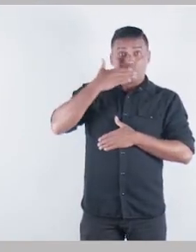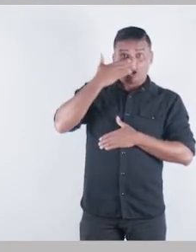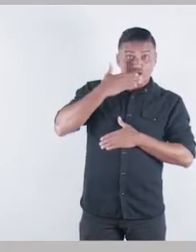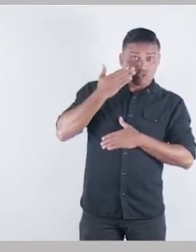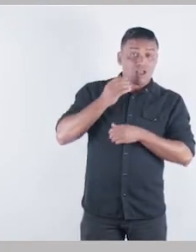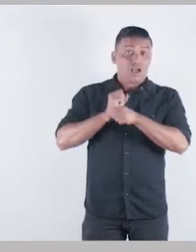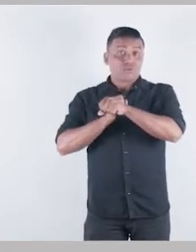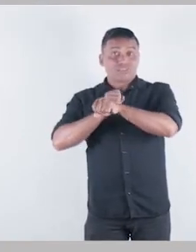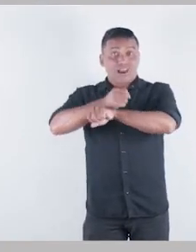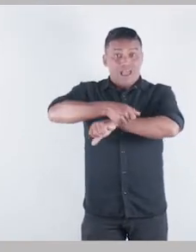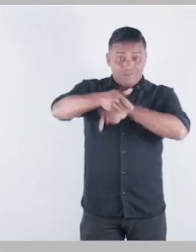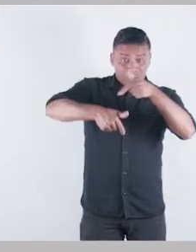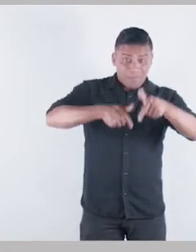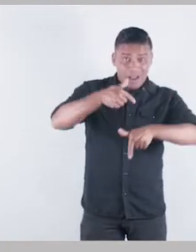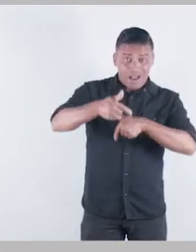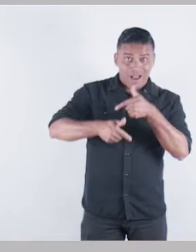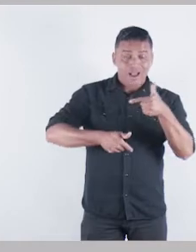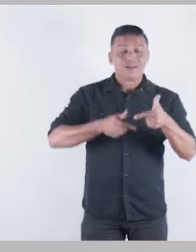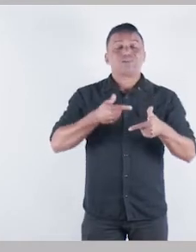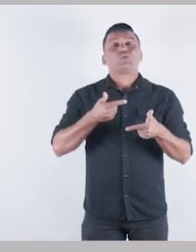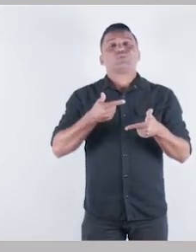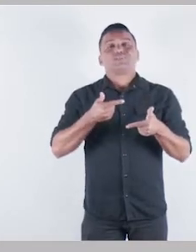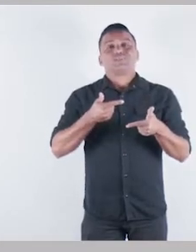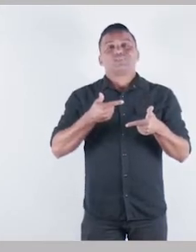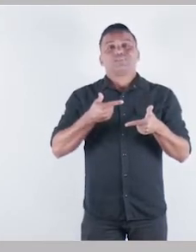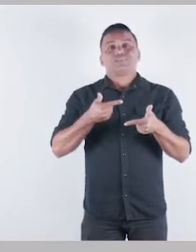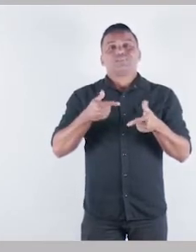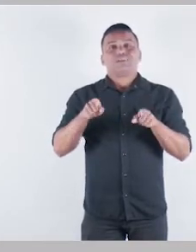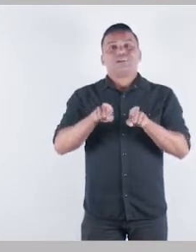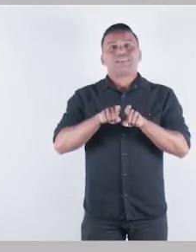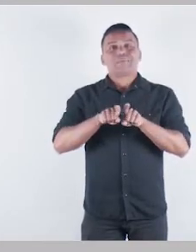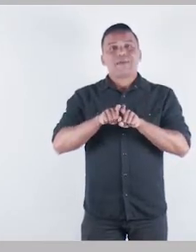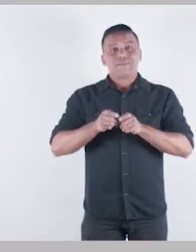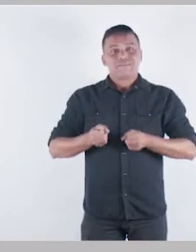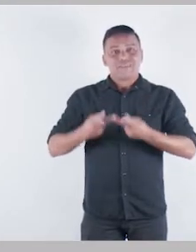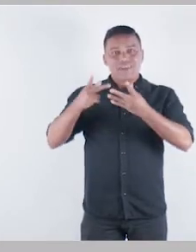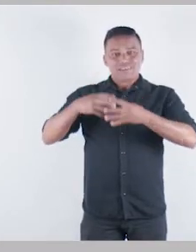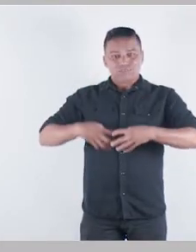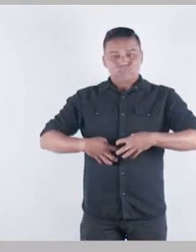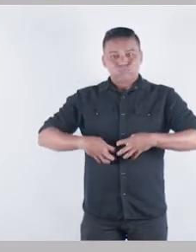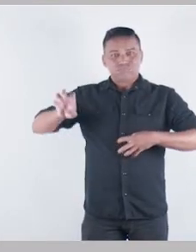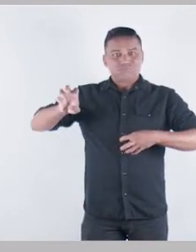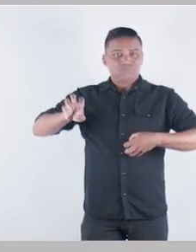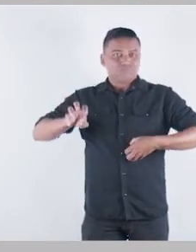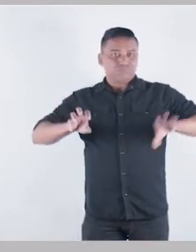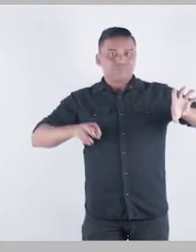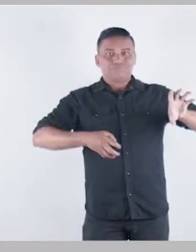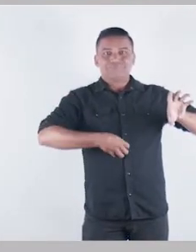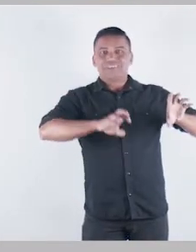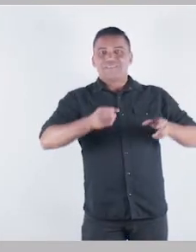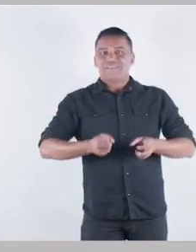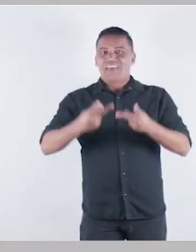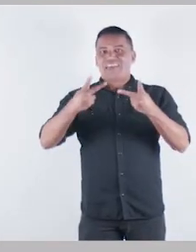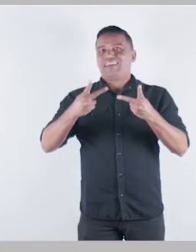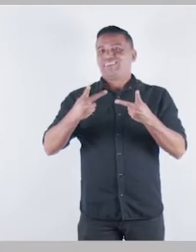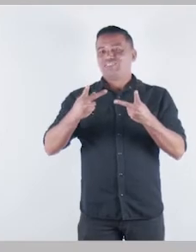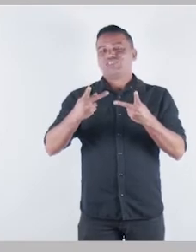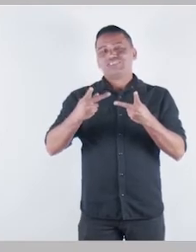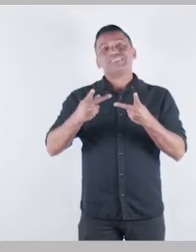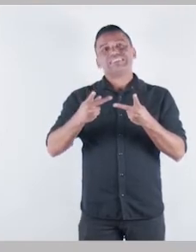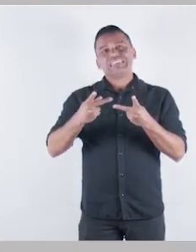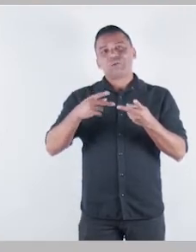escravo, a questão tráfico de órgãos, tudo é um emaranhado louco que a gente